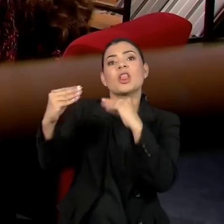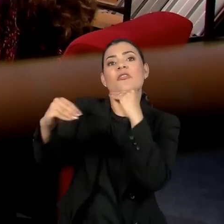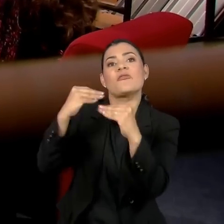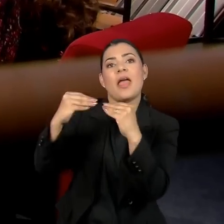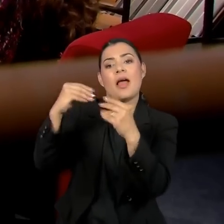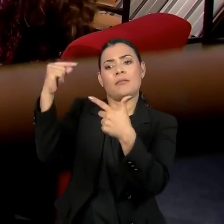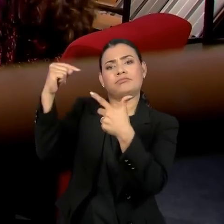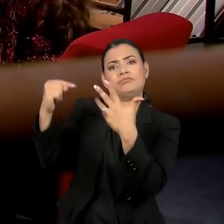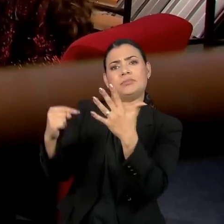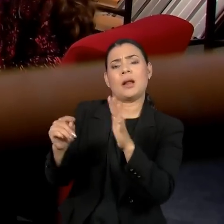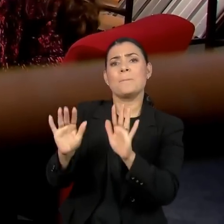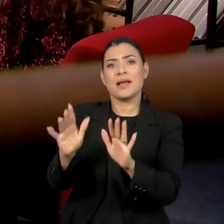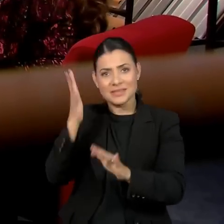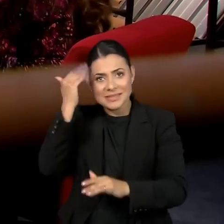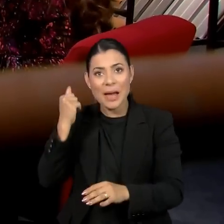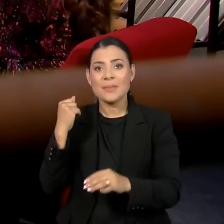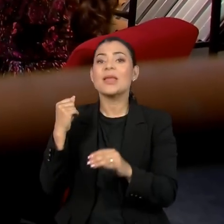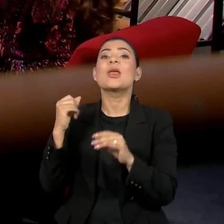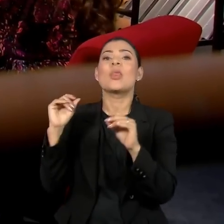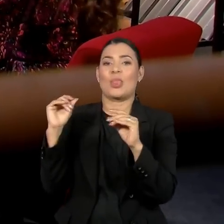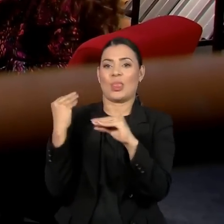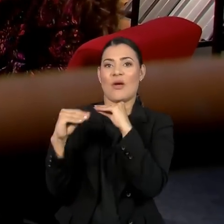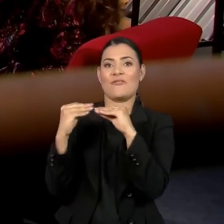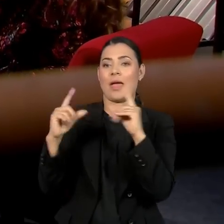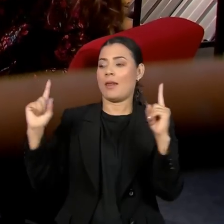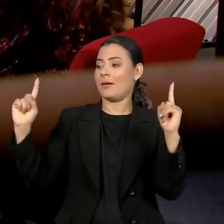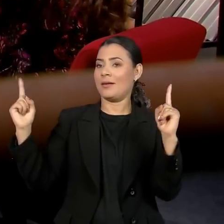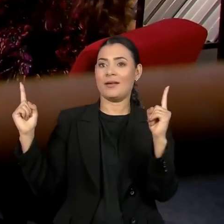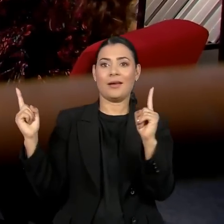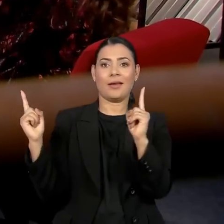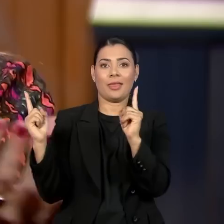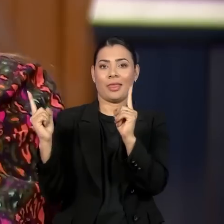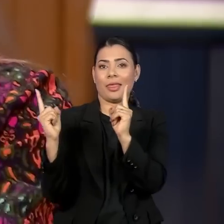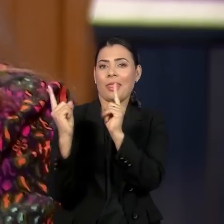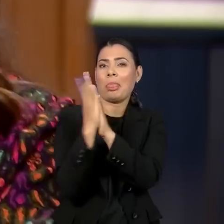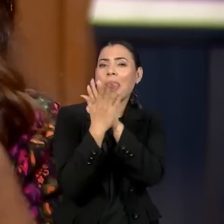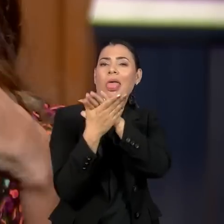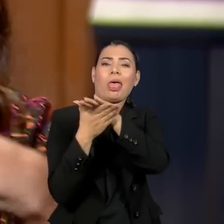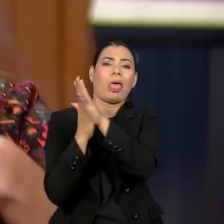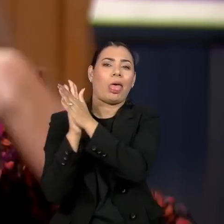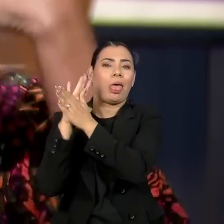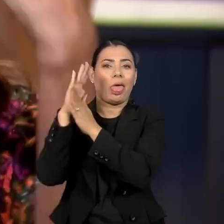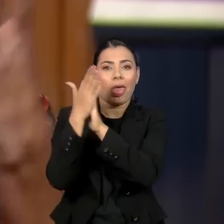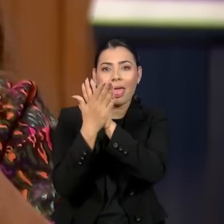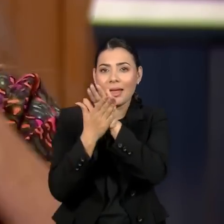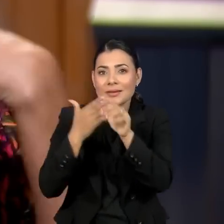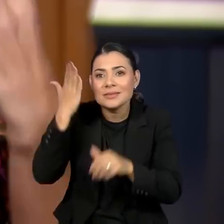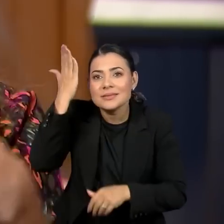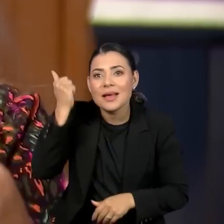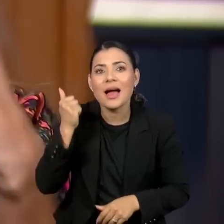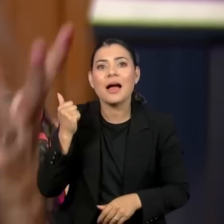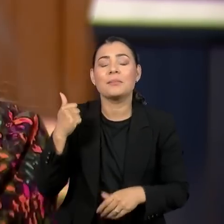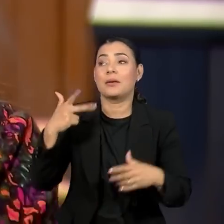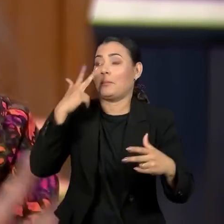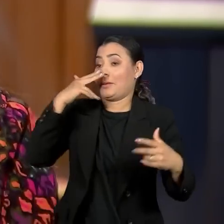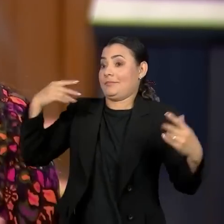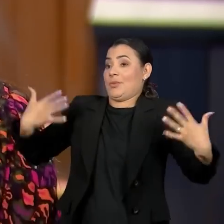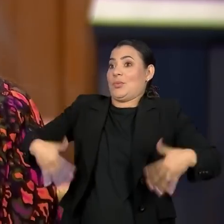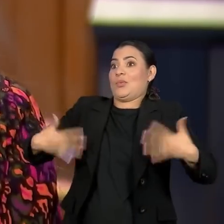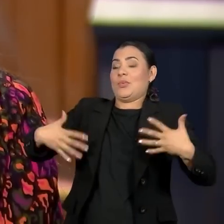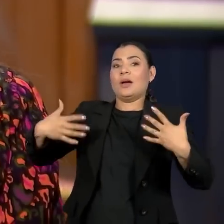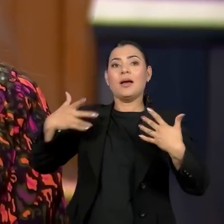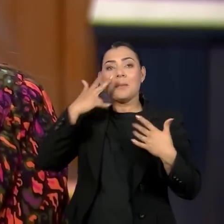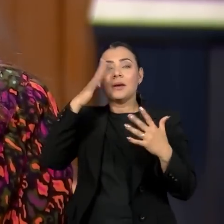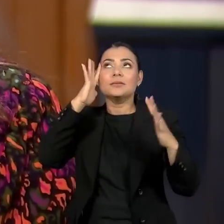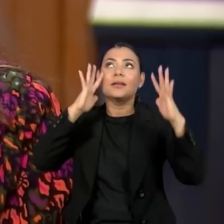tal. Sabe aquela cena de novela que duas pessoas se encontram, assim, e aí Tudo se tudo se encaixa e acontece